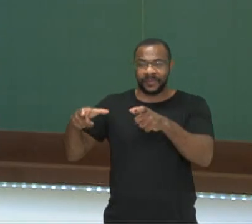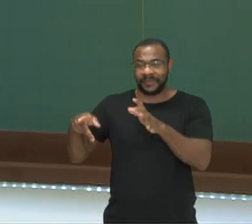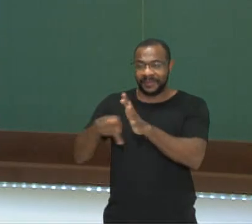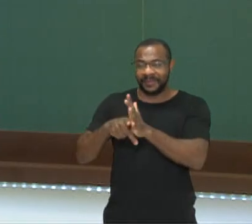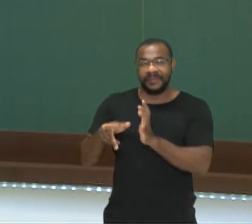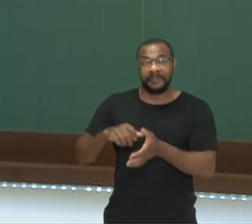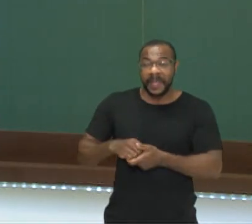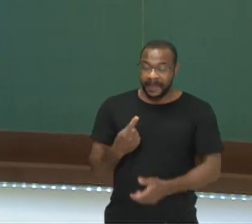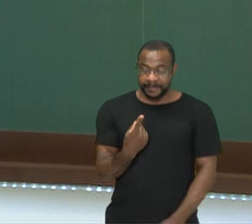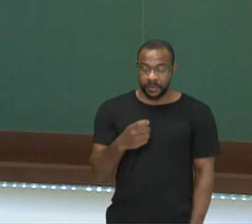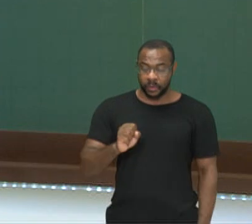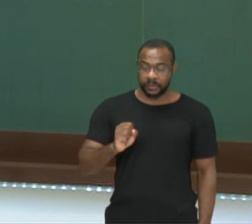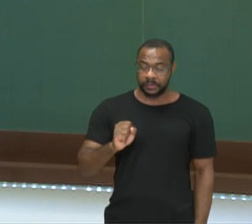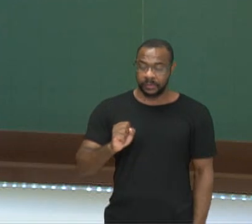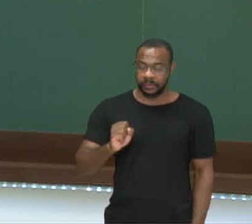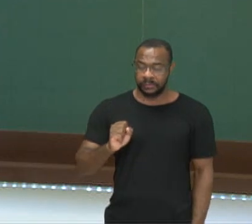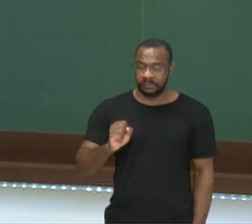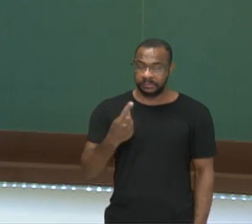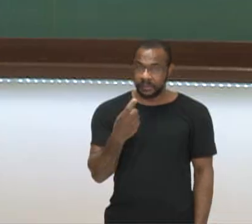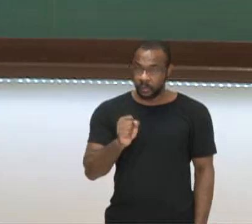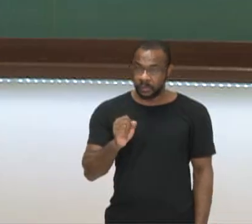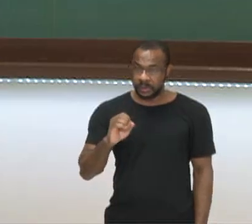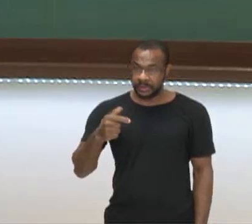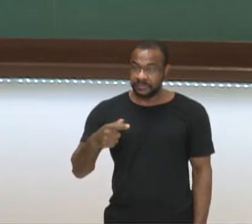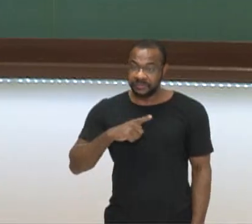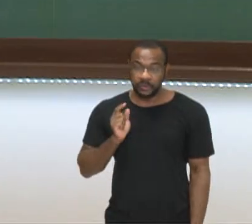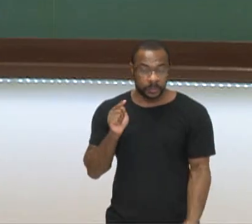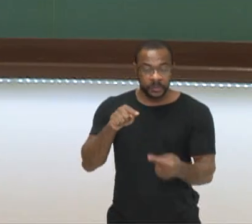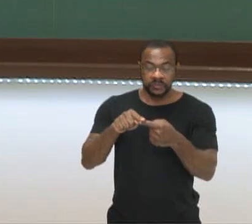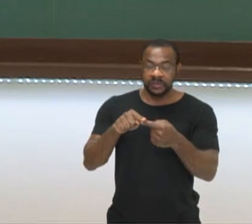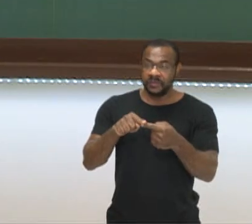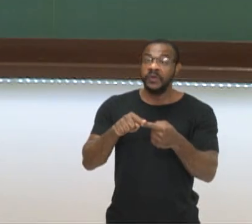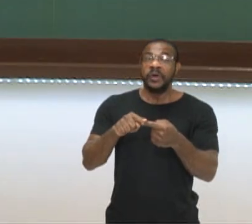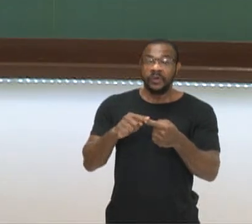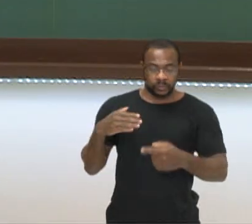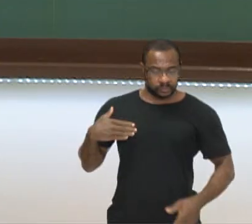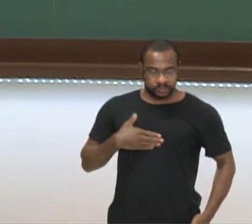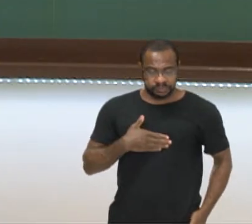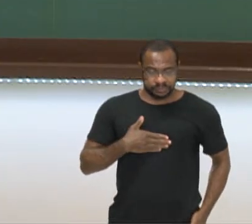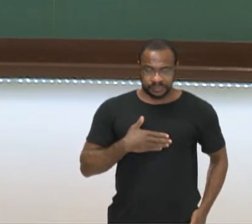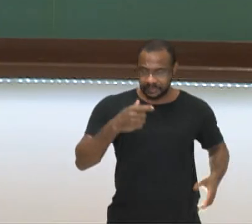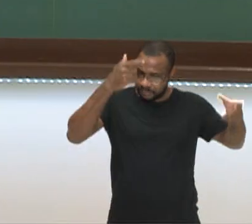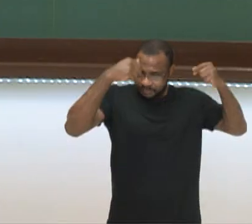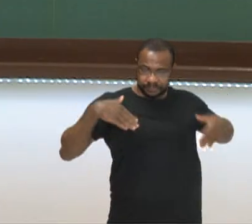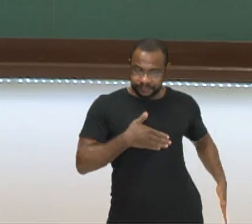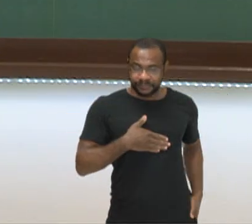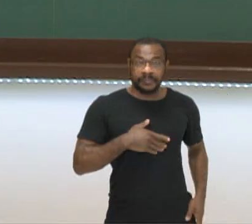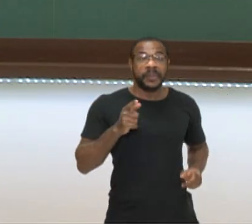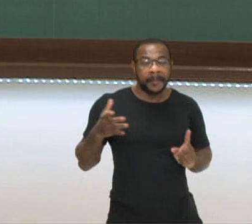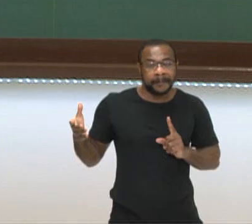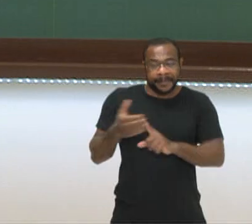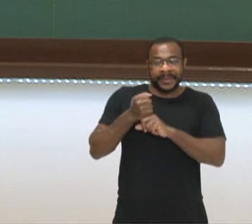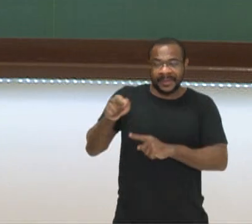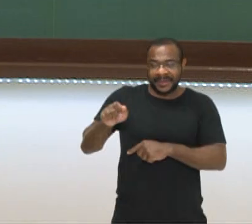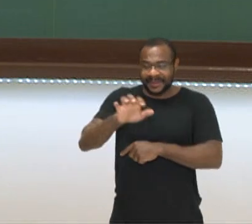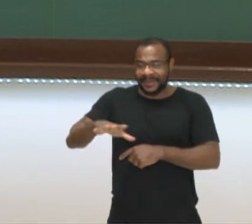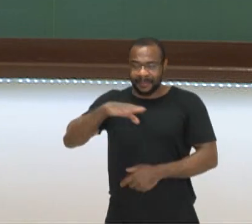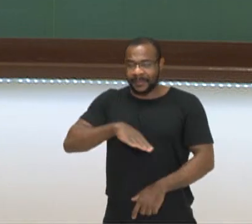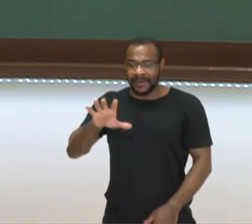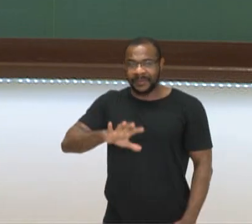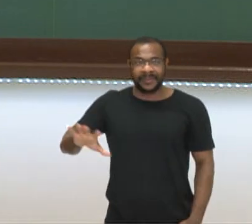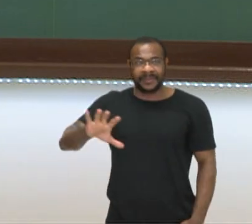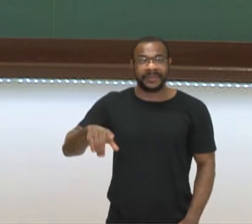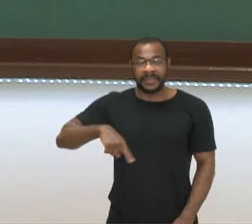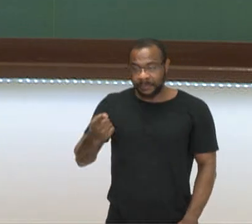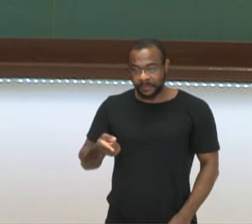1807 já existia aí um objetivo do Napoleão Bonaparte dominar Portugal,